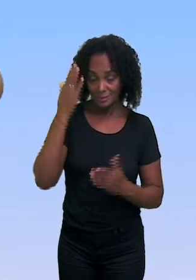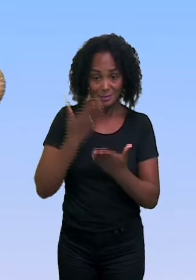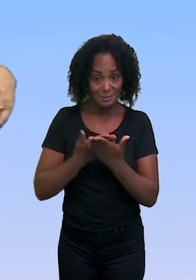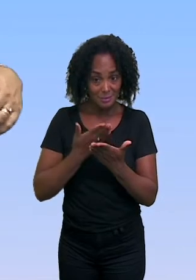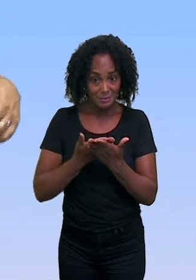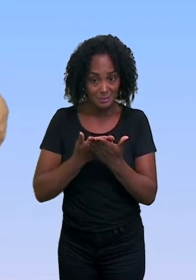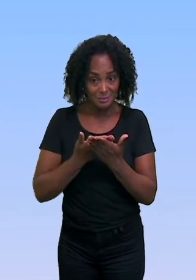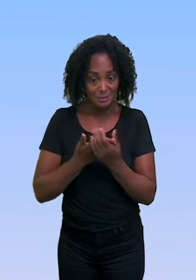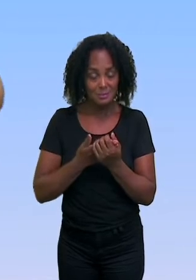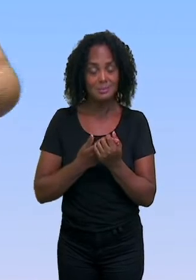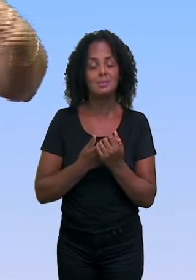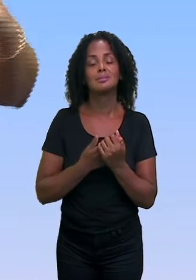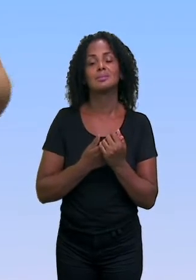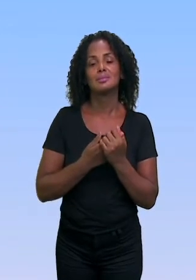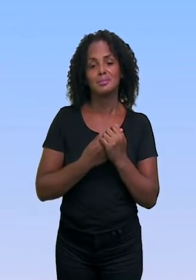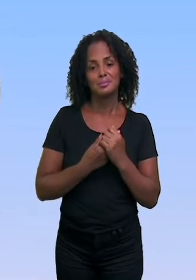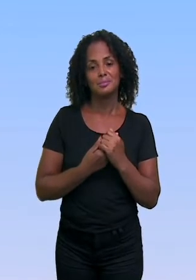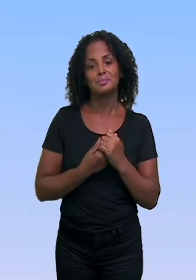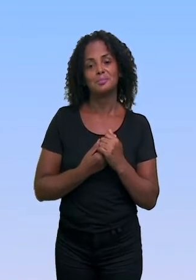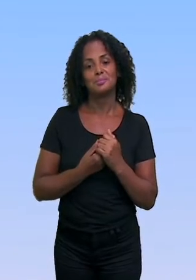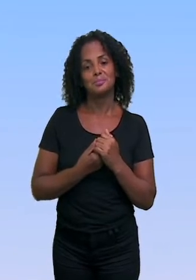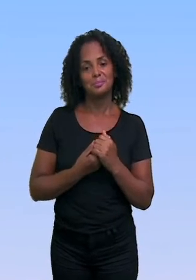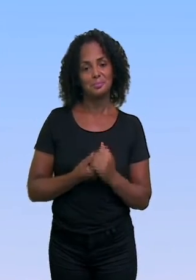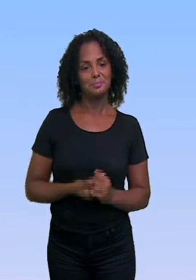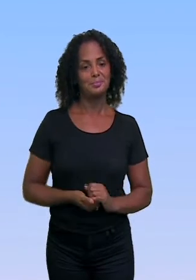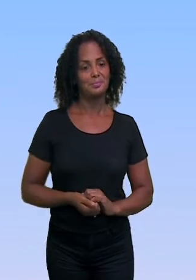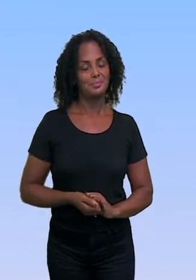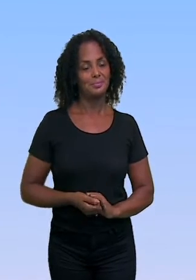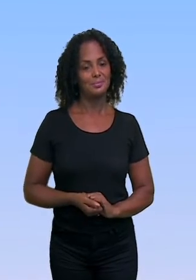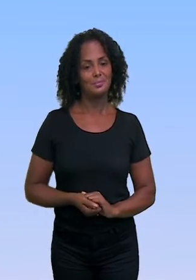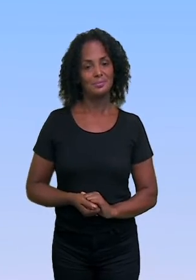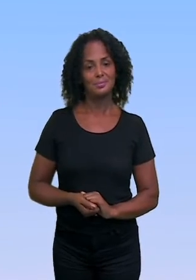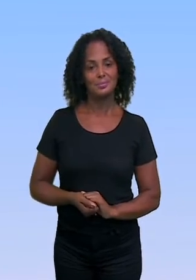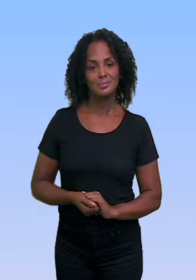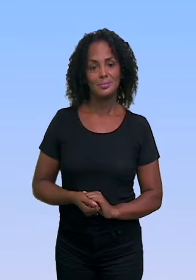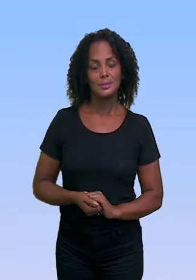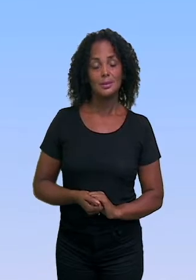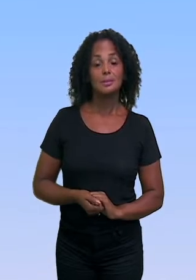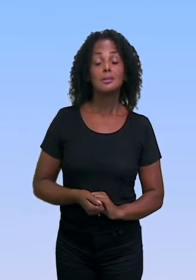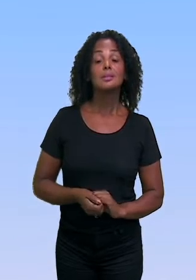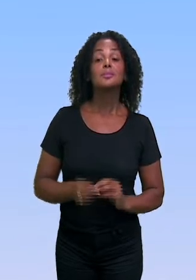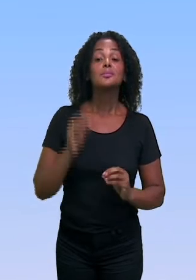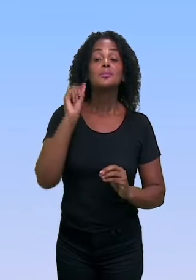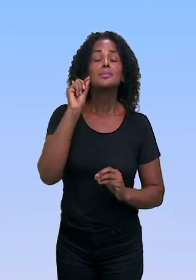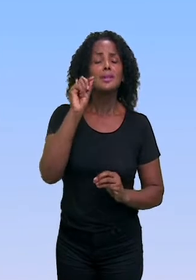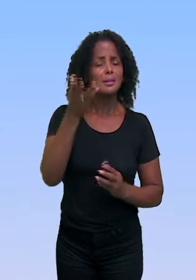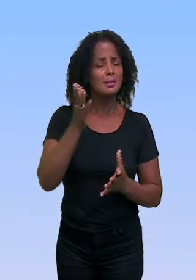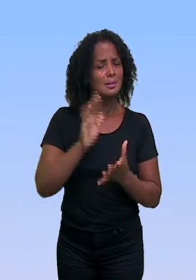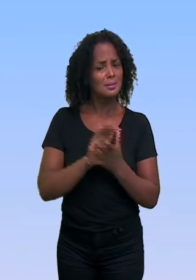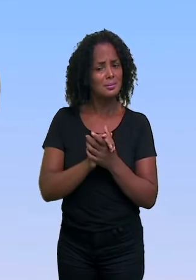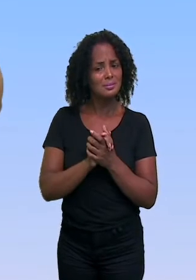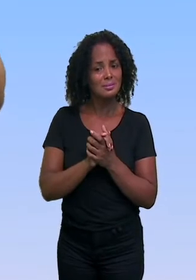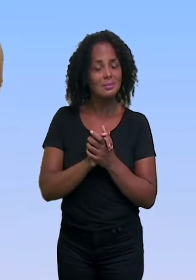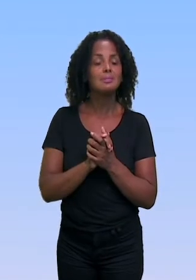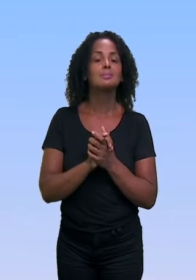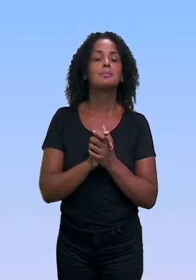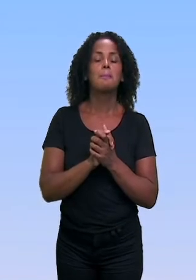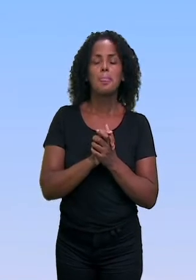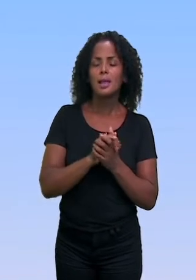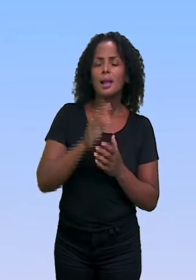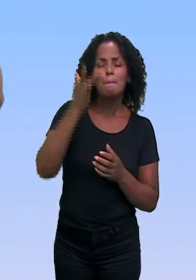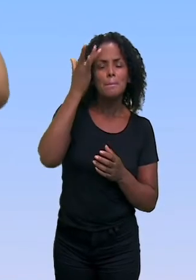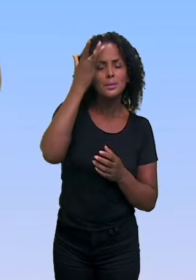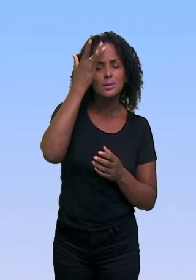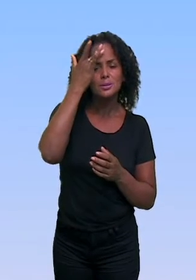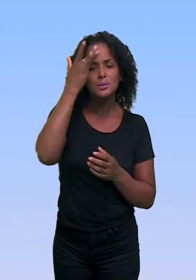Muito bem continue ligadinho aí vamos continuar Ah e quem é esse senhor aí ele